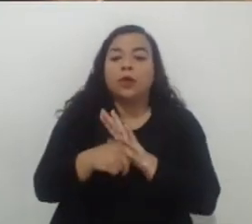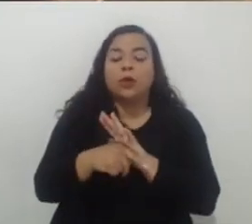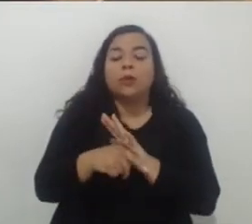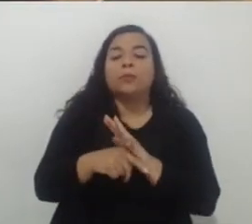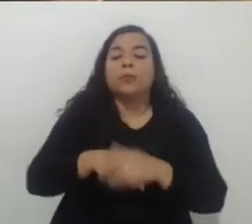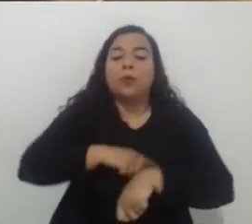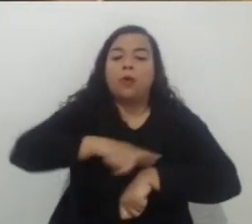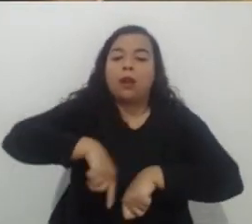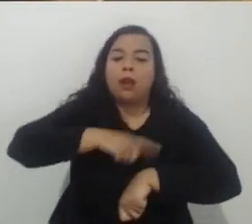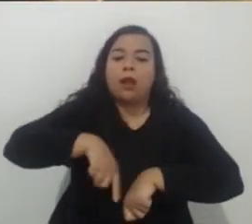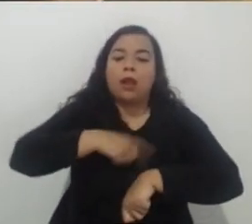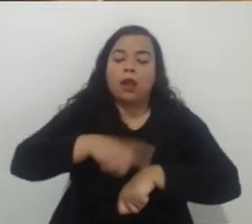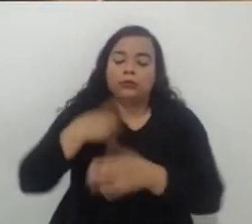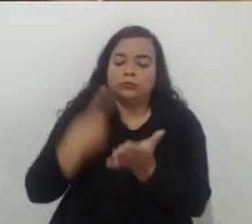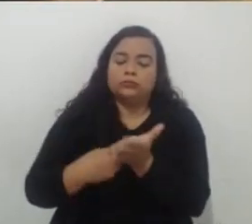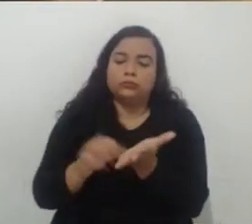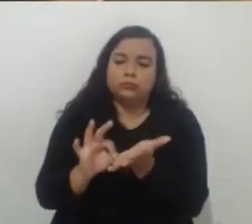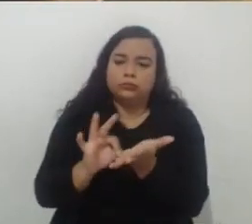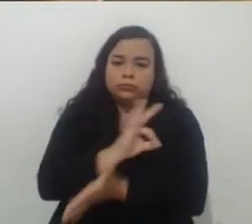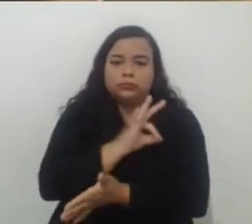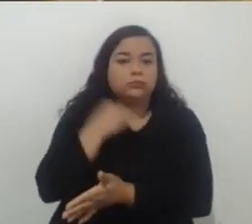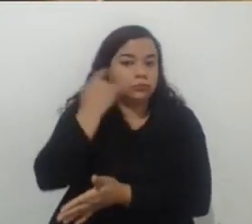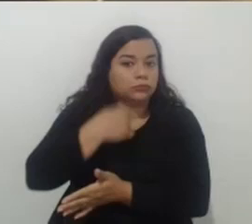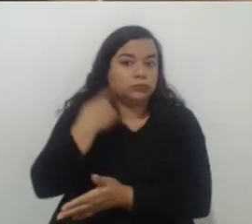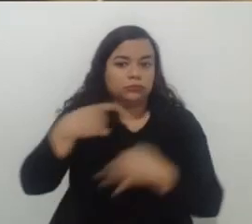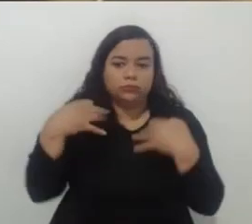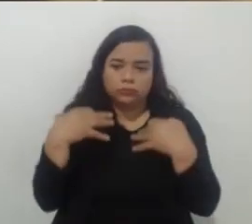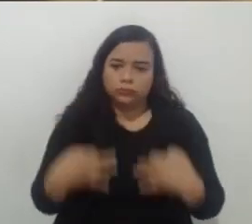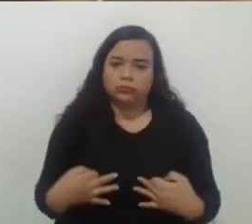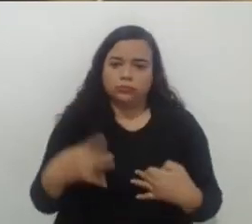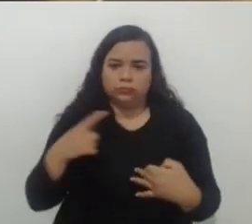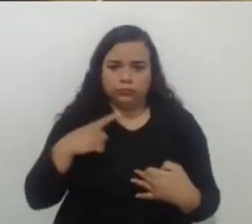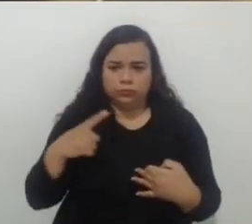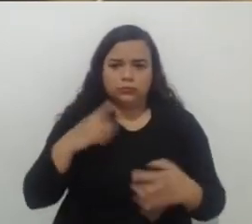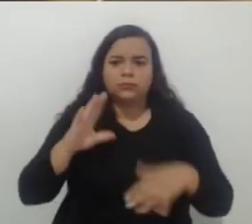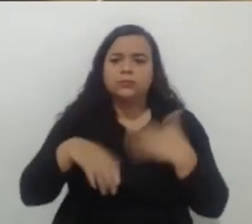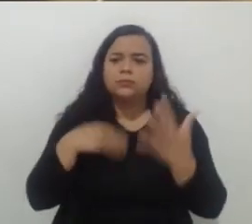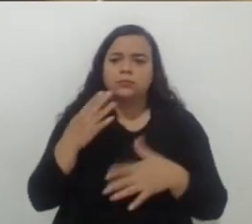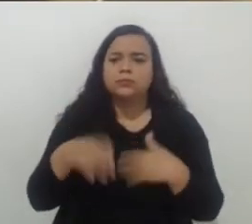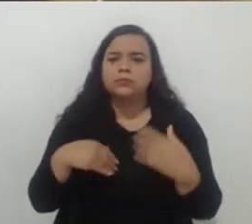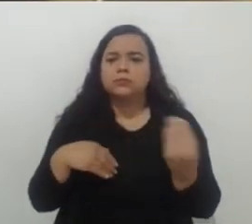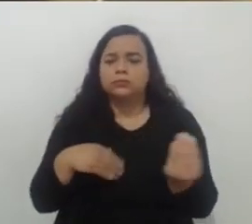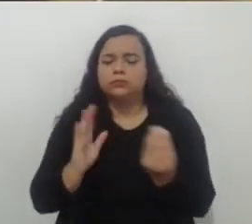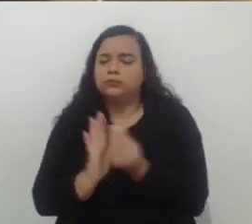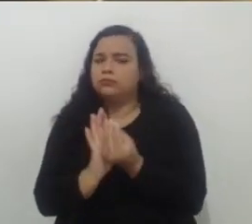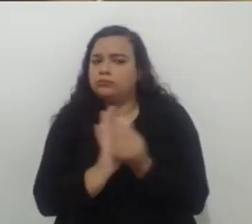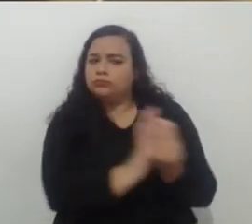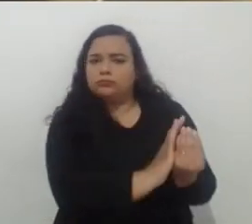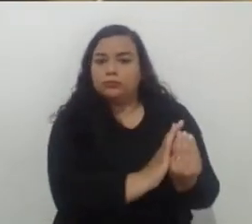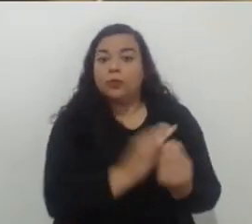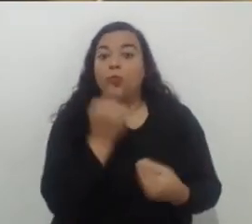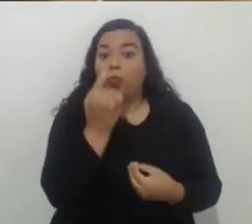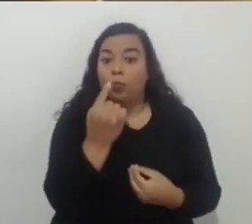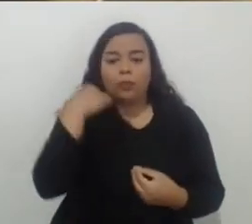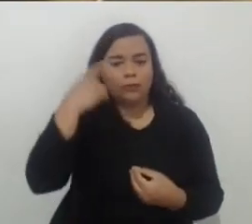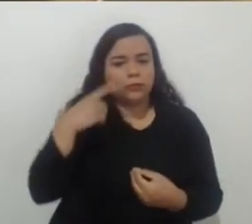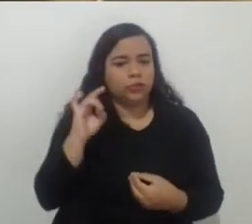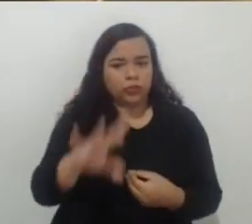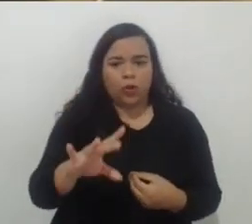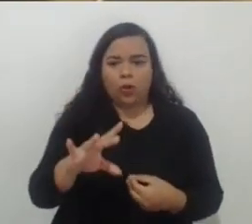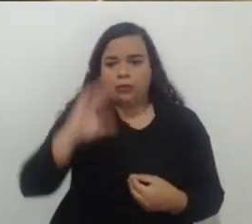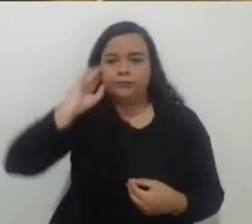ou contratuais dos seus advogados, havendo a renúncia de apenas um advogado em relação aos seus